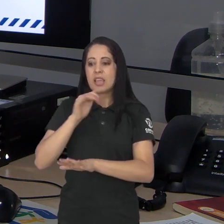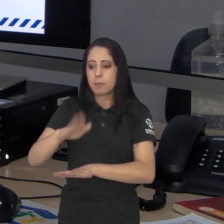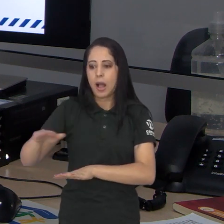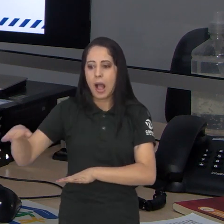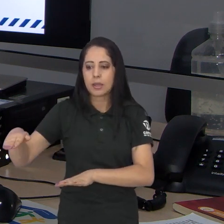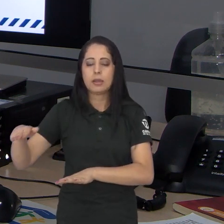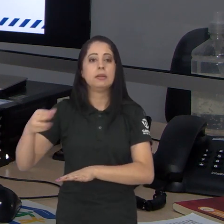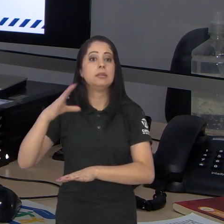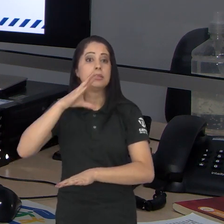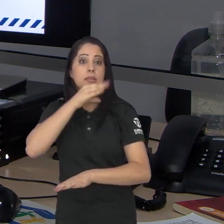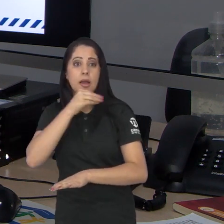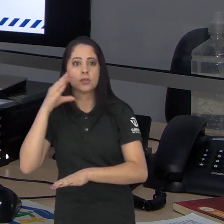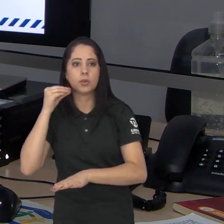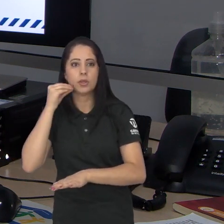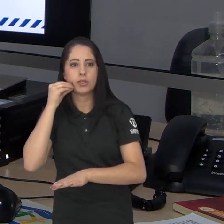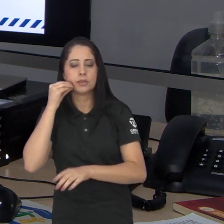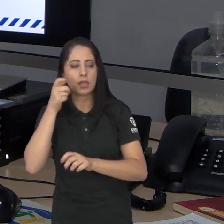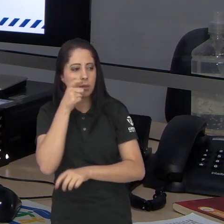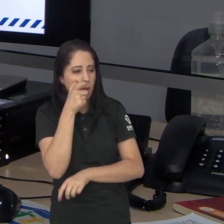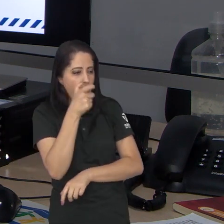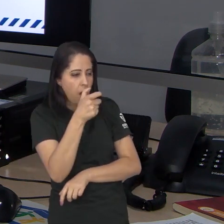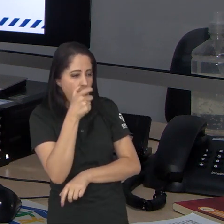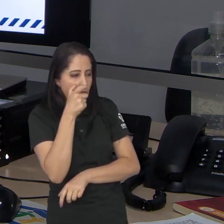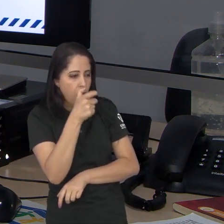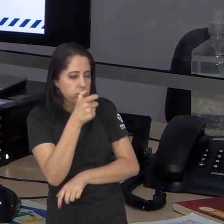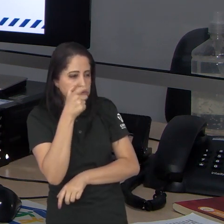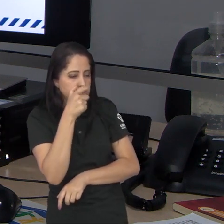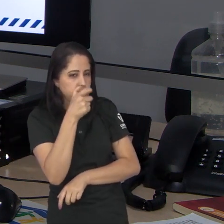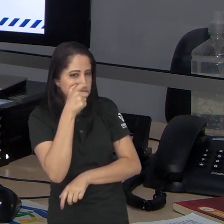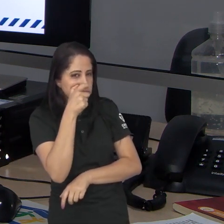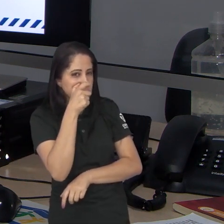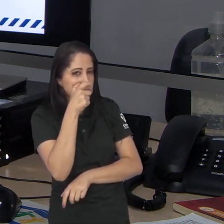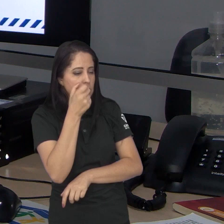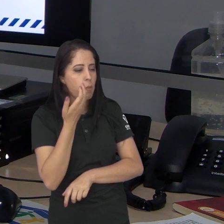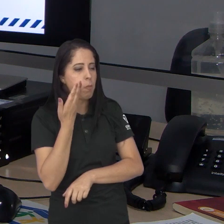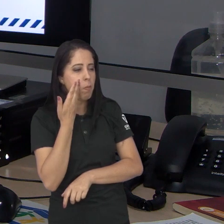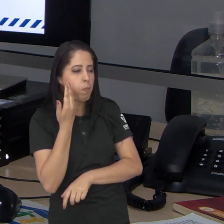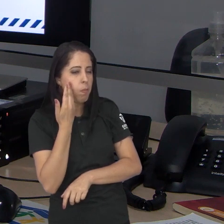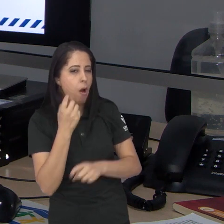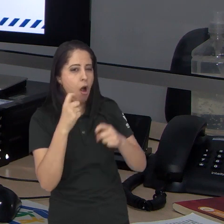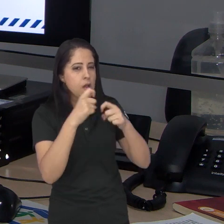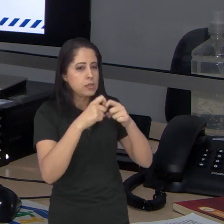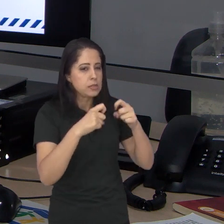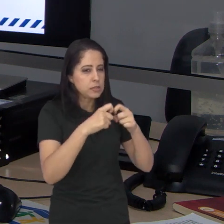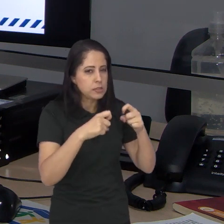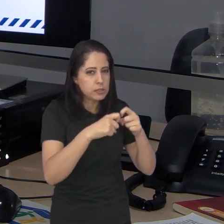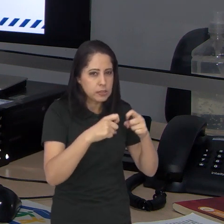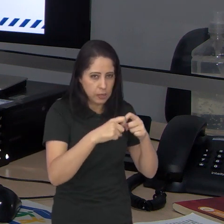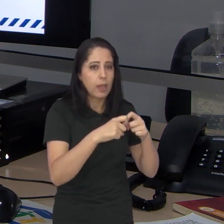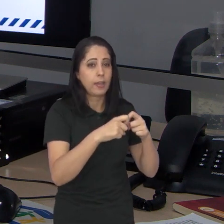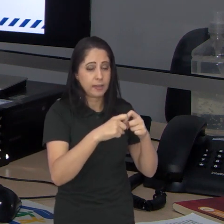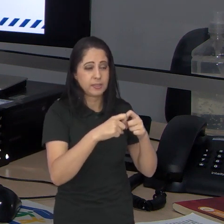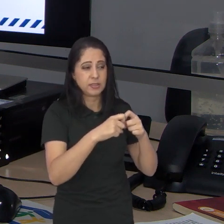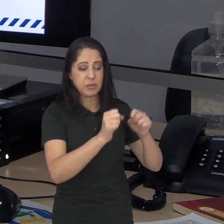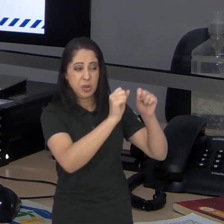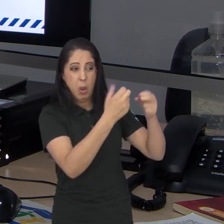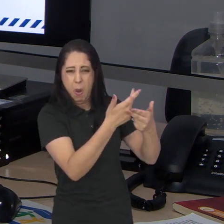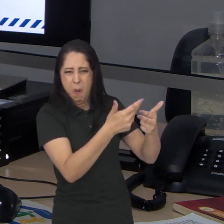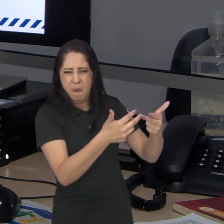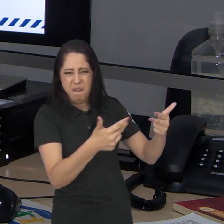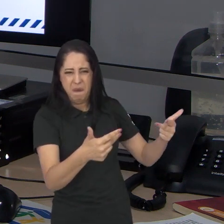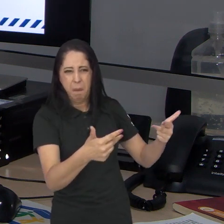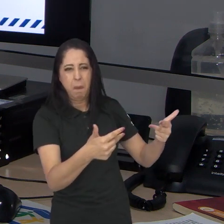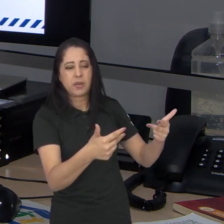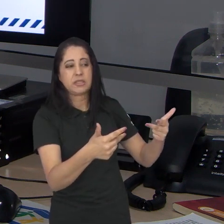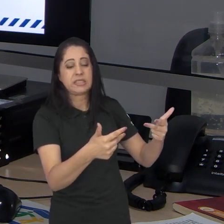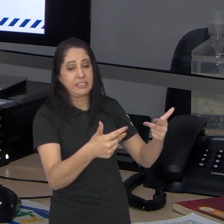Então, quando o Estatuto da Criança e do Adolescente ele vai impor algumas condições, né, para que crianças não tenham situações